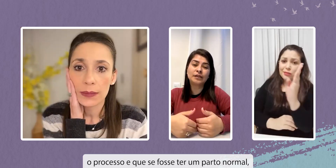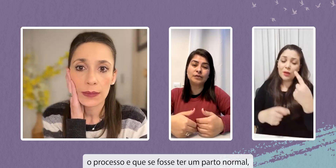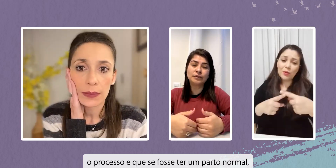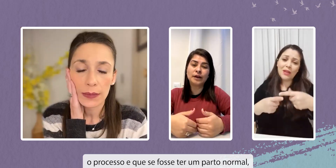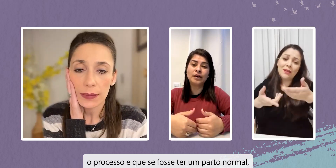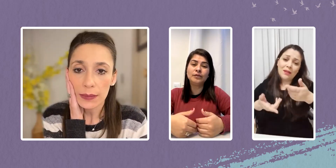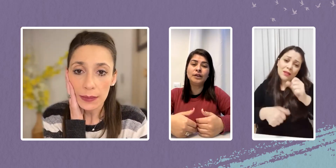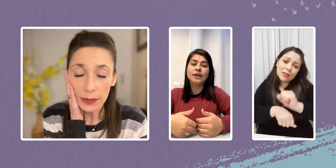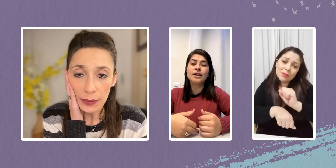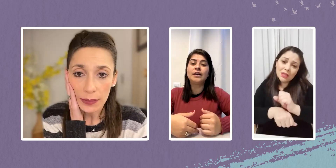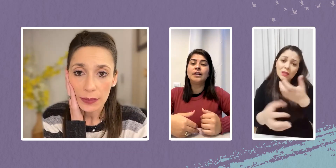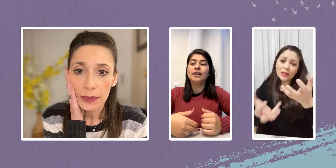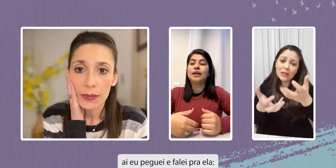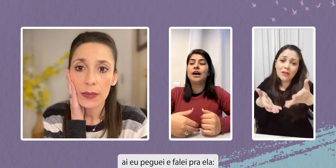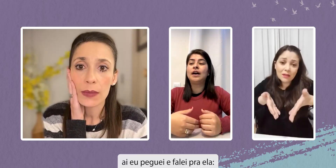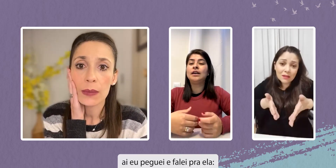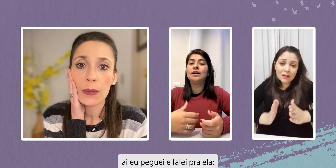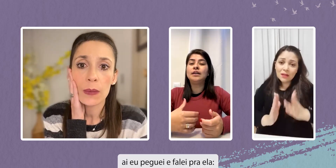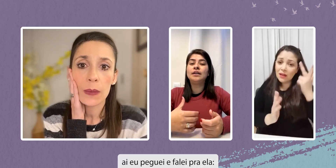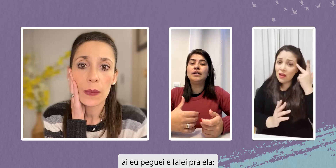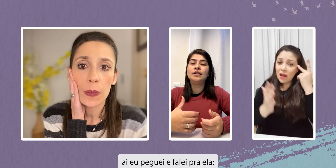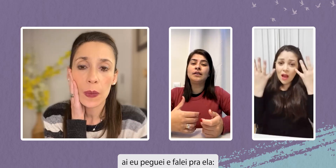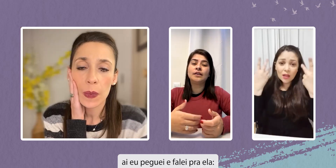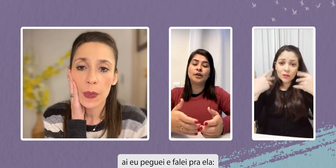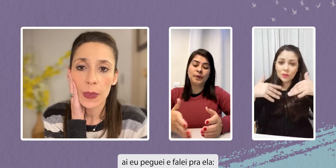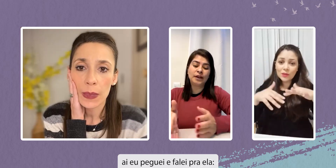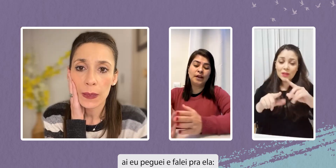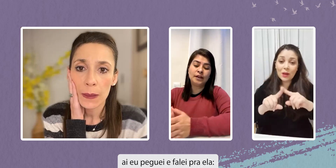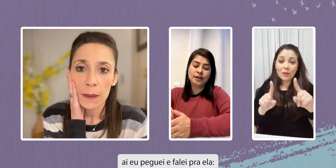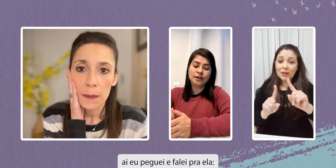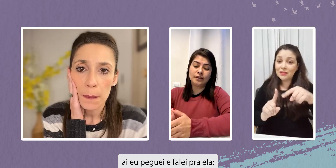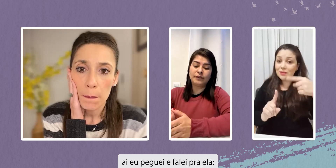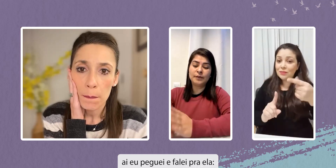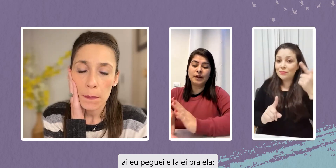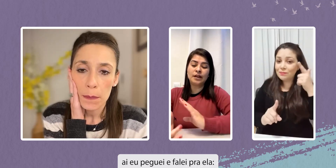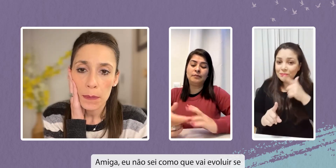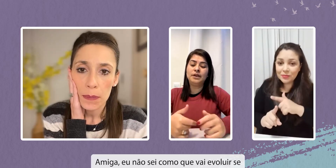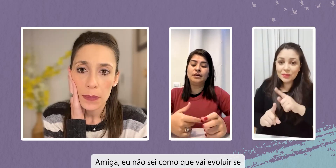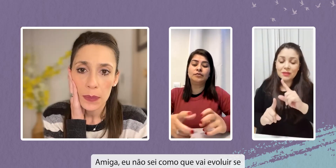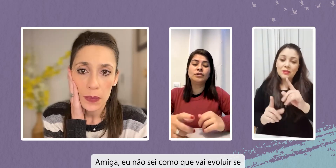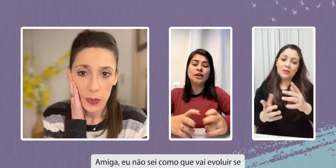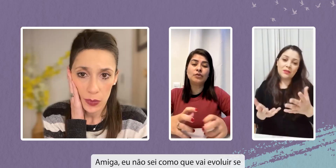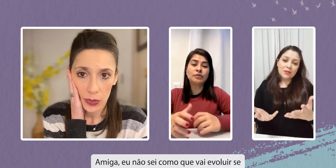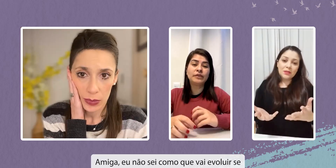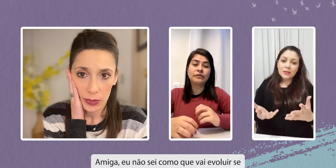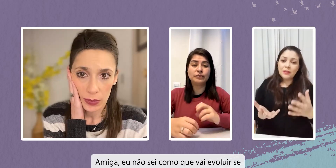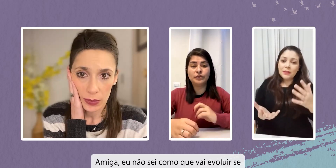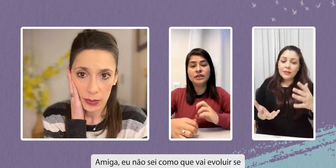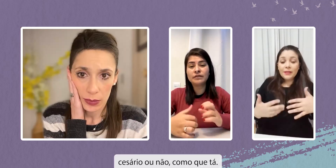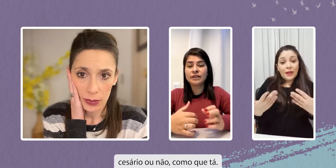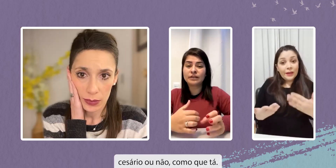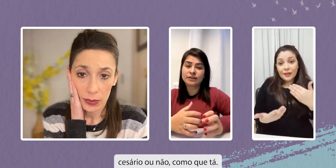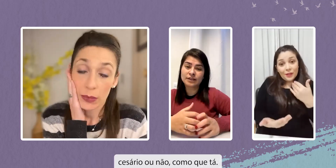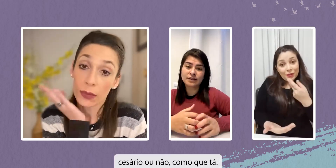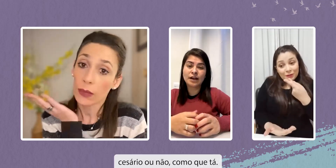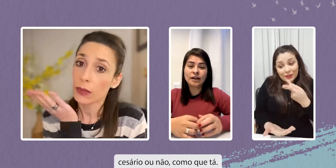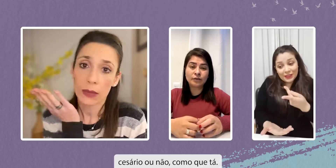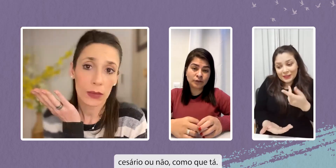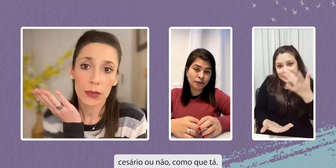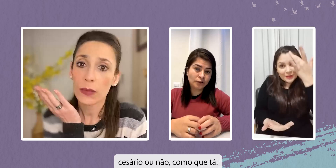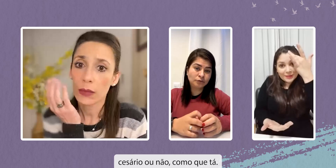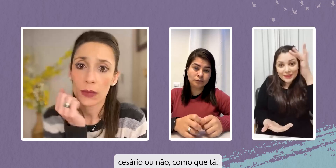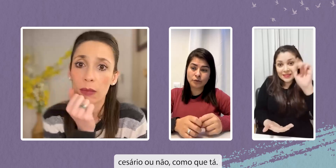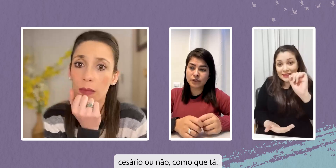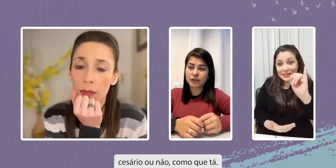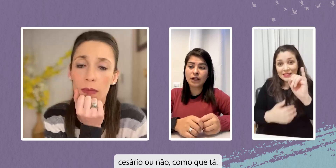um parto normal. Aí eu peguei e falei pra ela, amiga, eu não sei como que vai evoluir, se vai cesárea